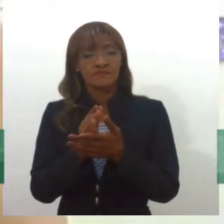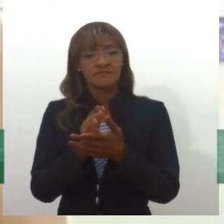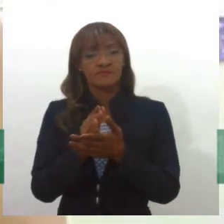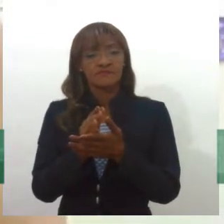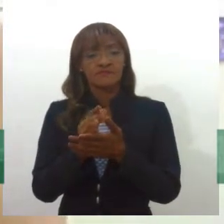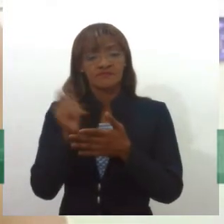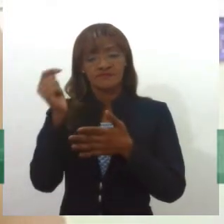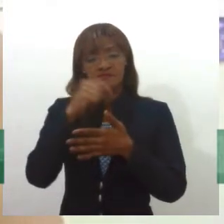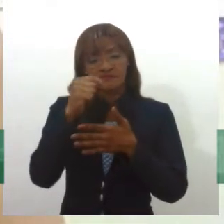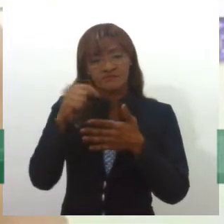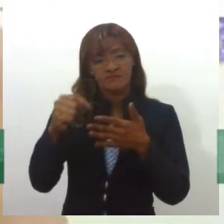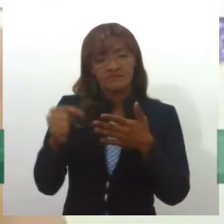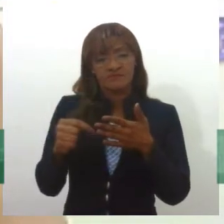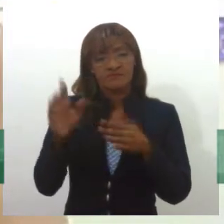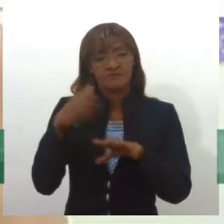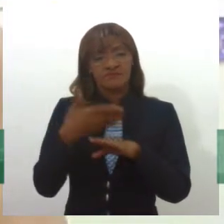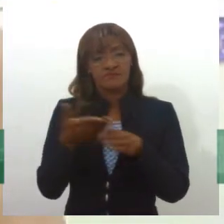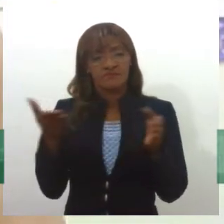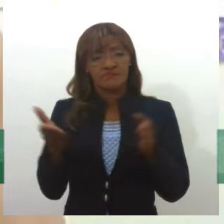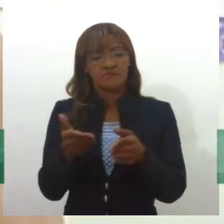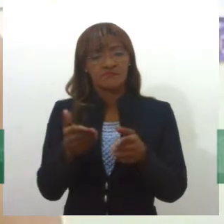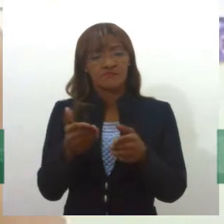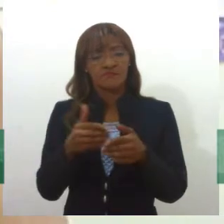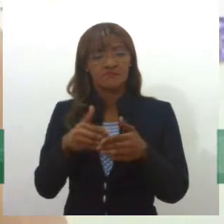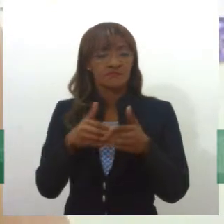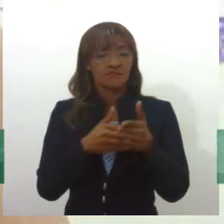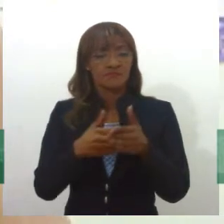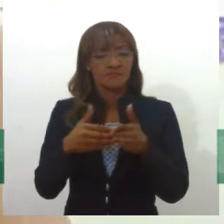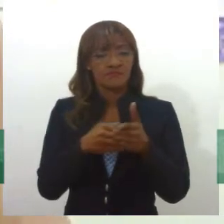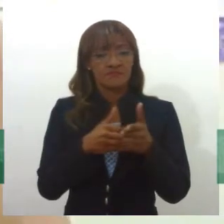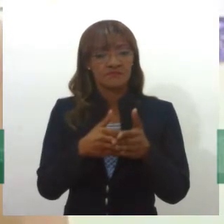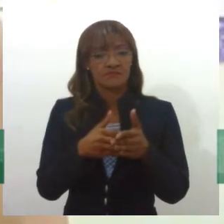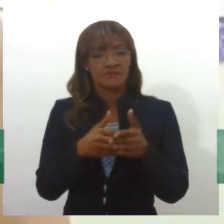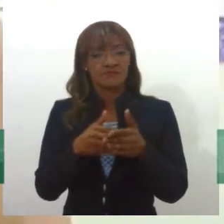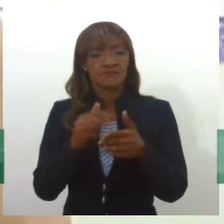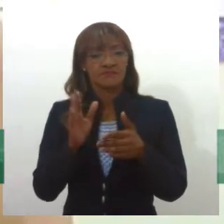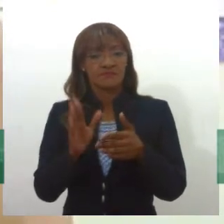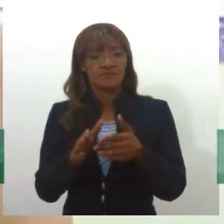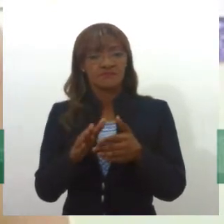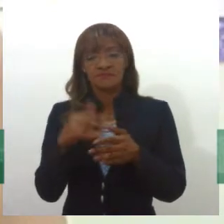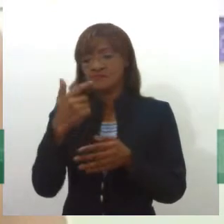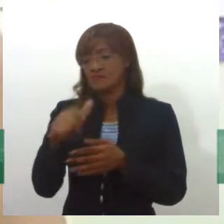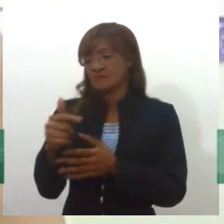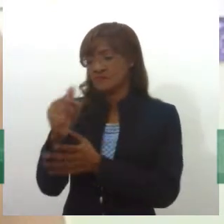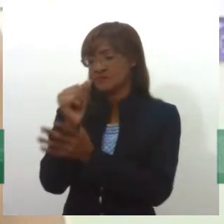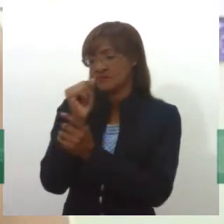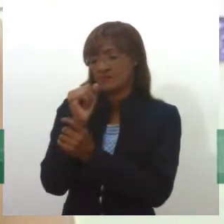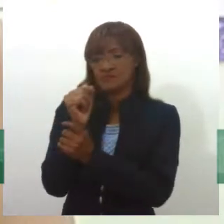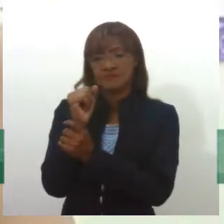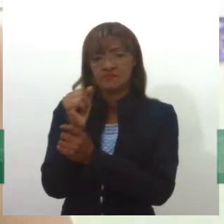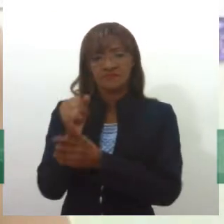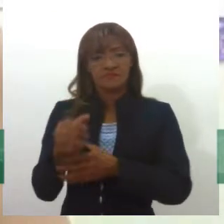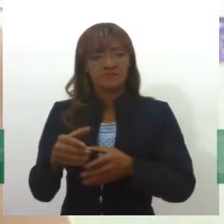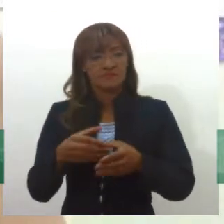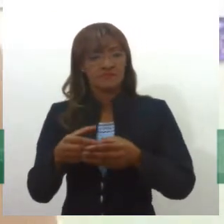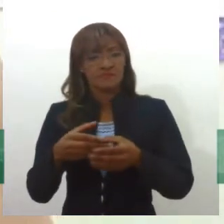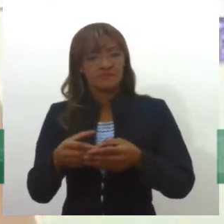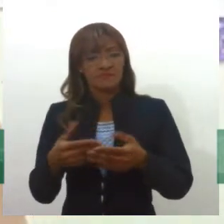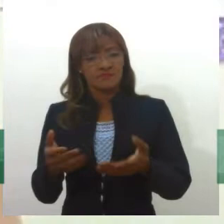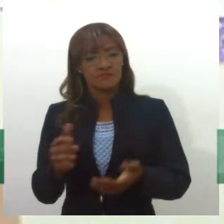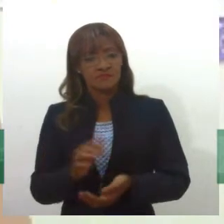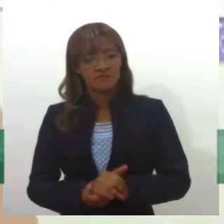trava, né, essa questão do avanço. Por exemplo, a falta da garantia do recurso, né, do